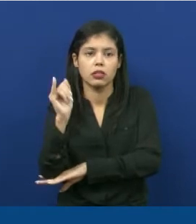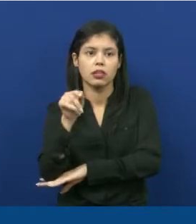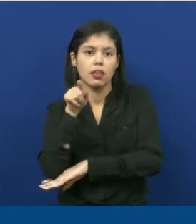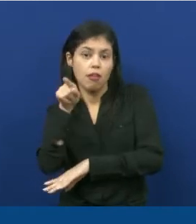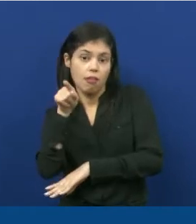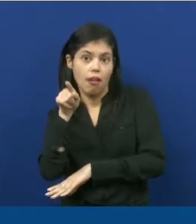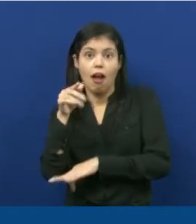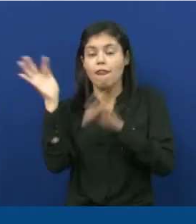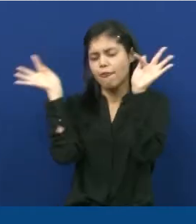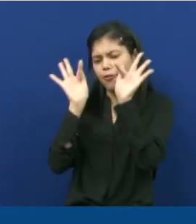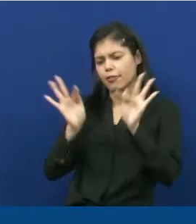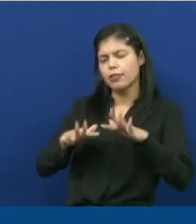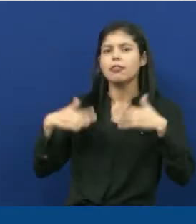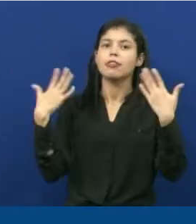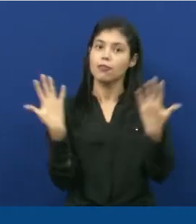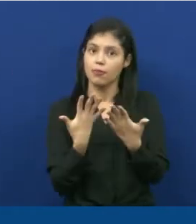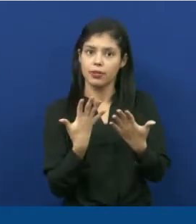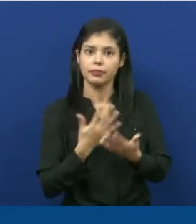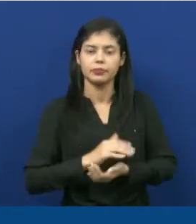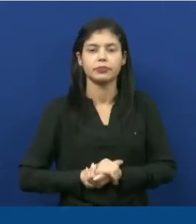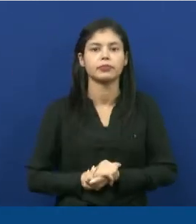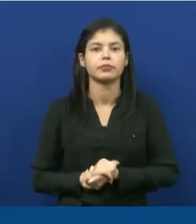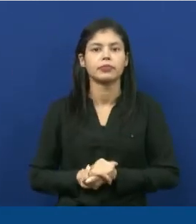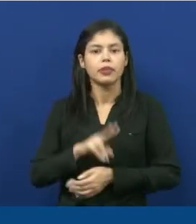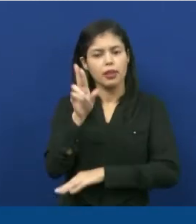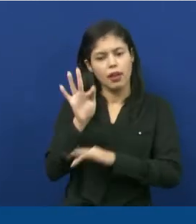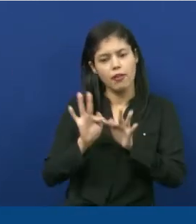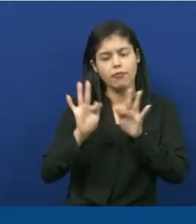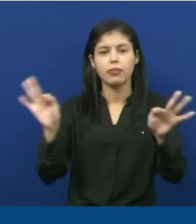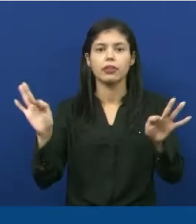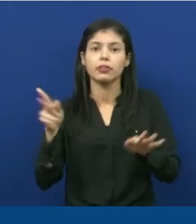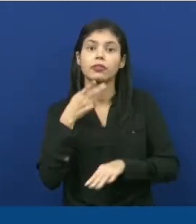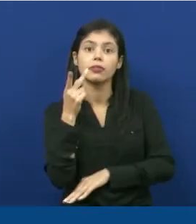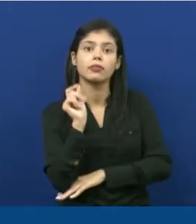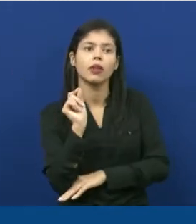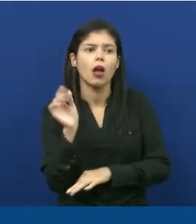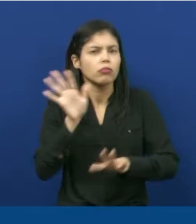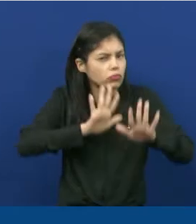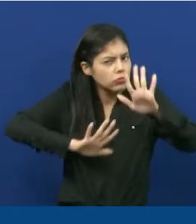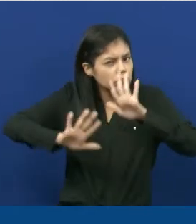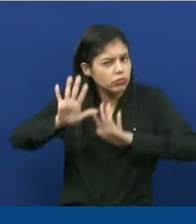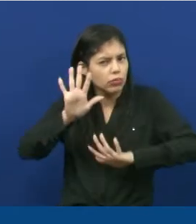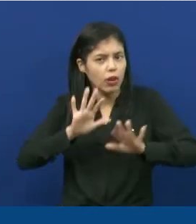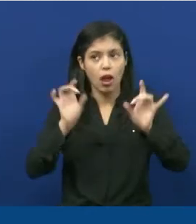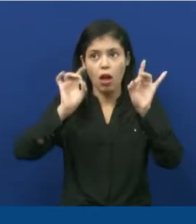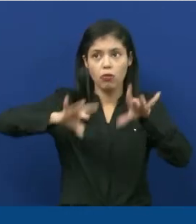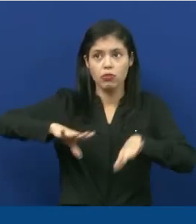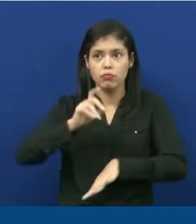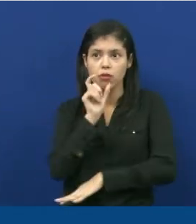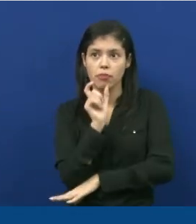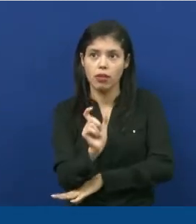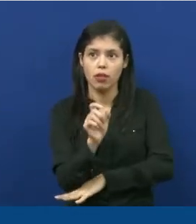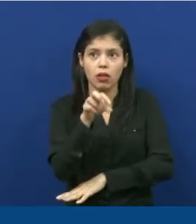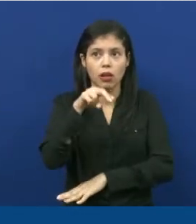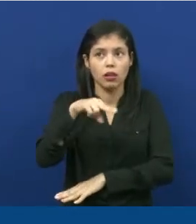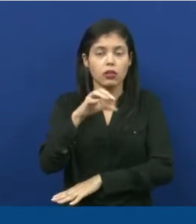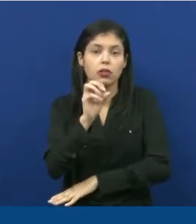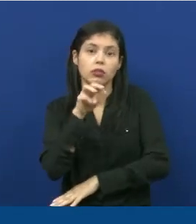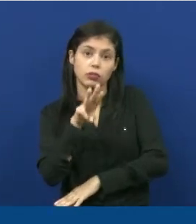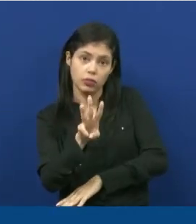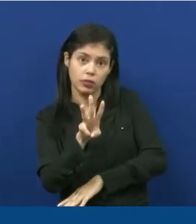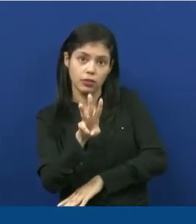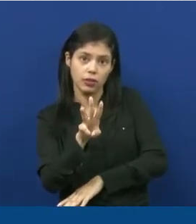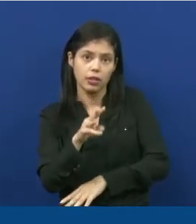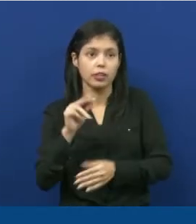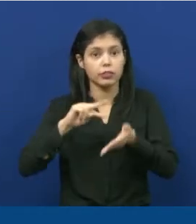é feliz agora ou ele está feliz agora. Essa frase aí, eu quero que você tenha um cuidado. A última palavrinha é now, que